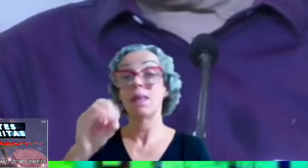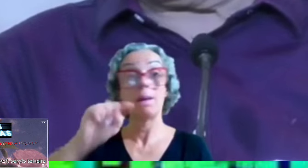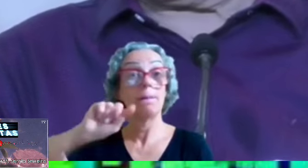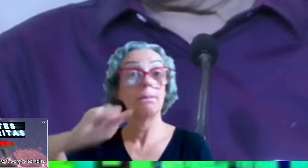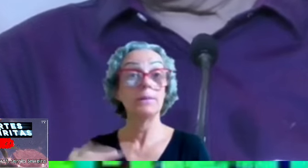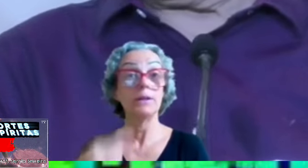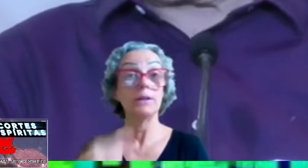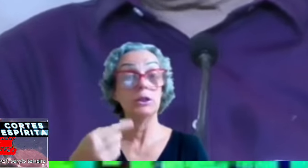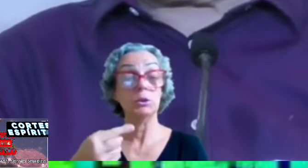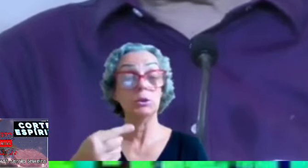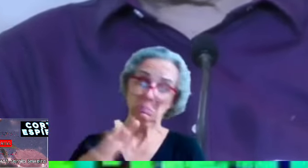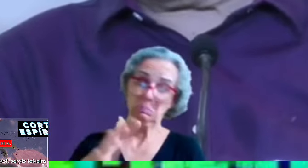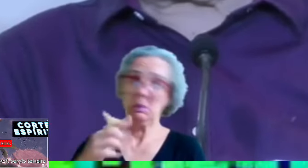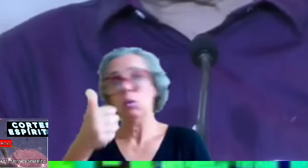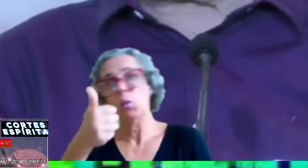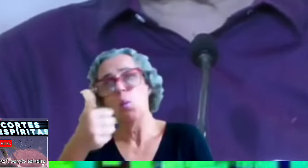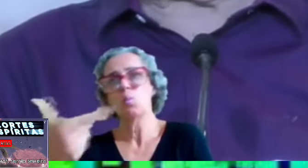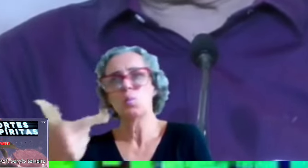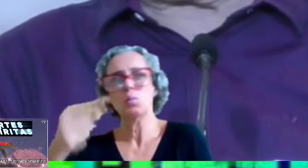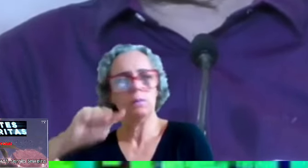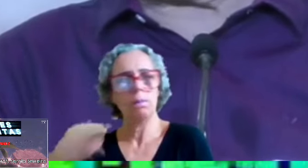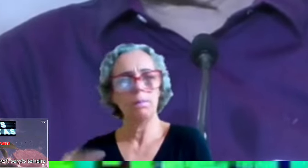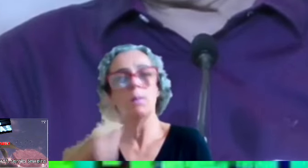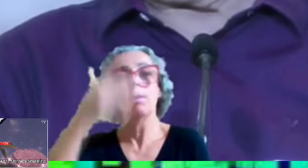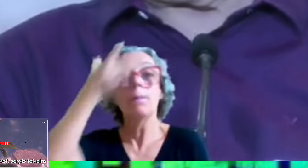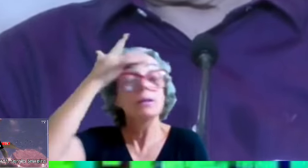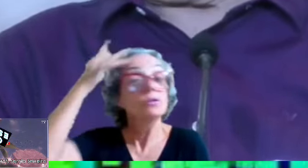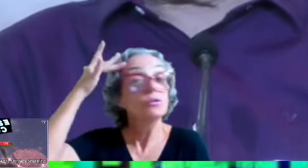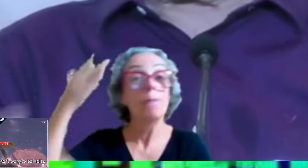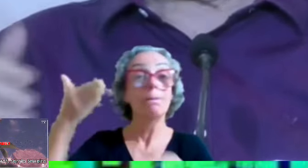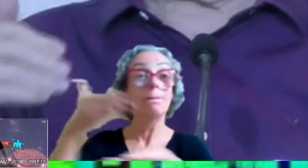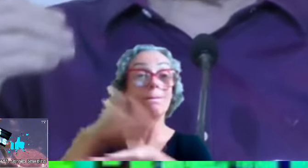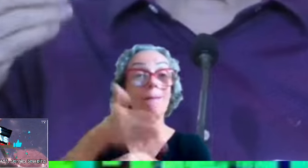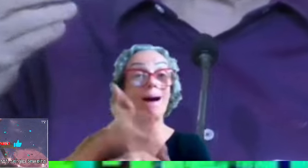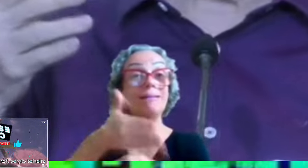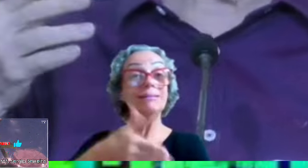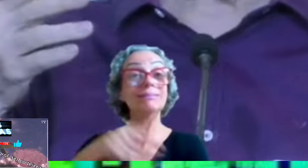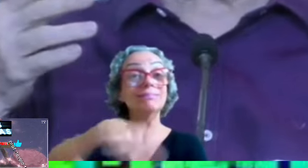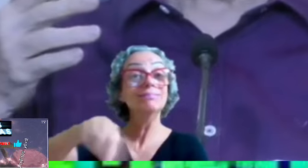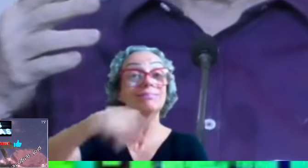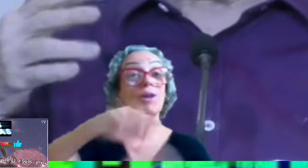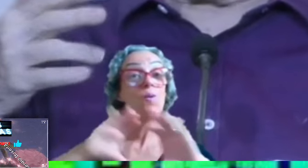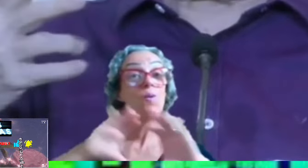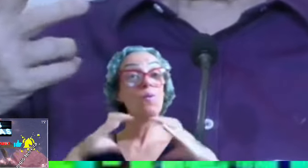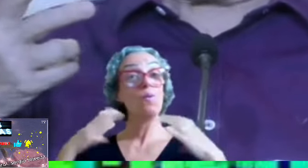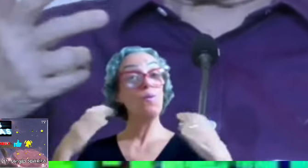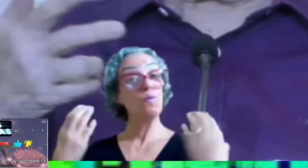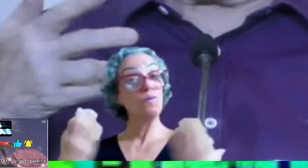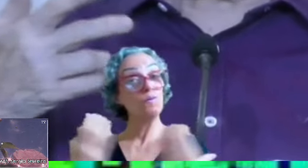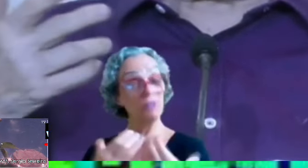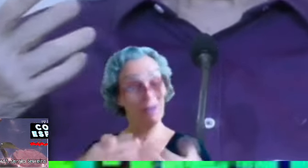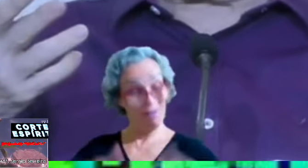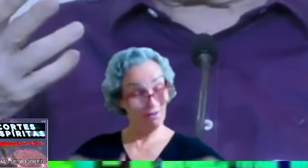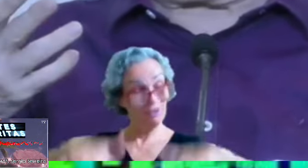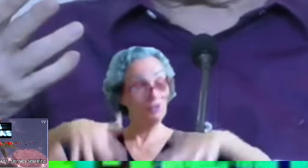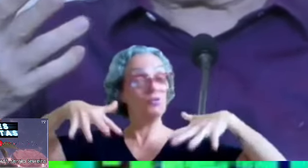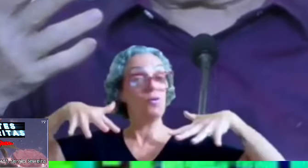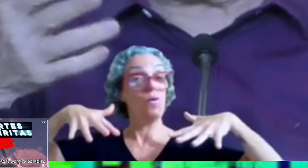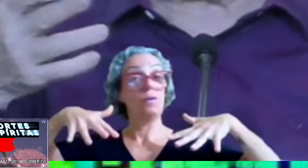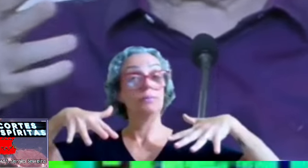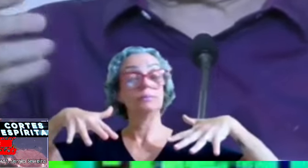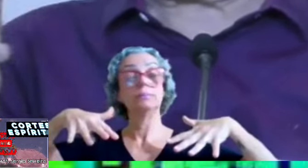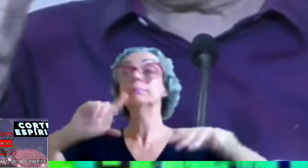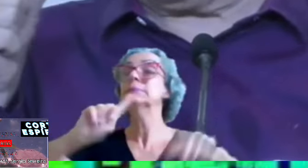mil pessoas participavam das conferências. Então se conseguiu um auditório maior que havia